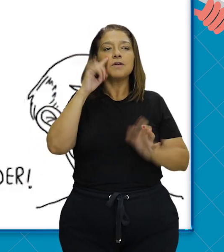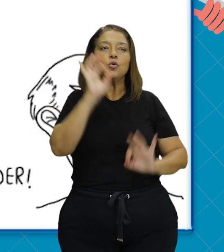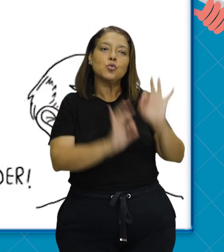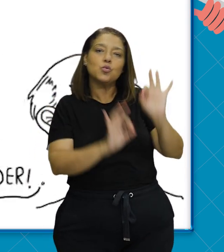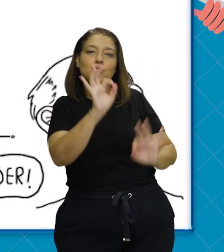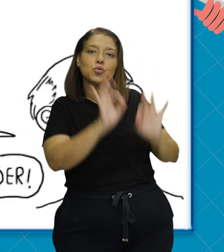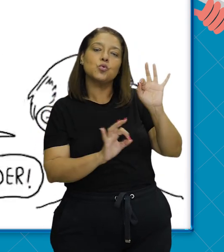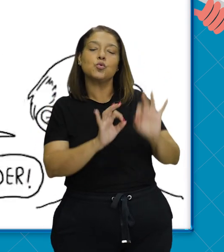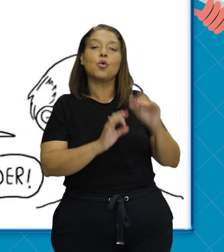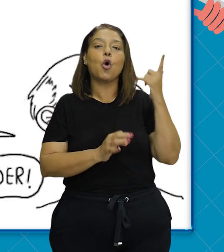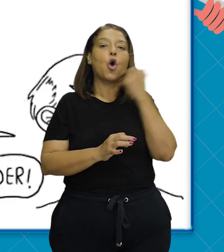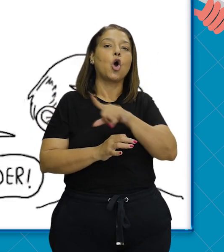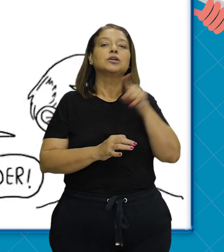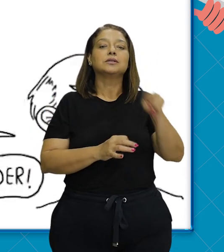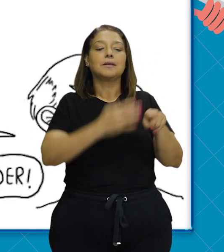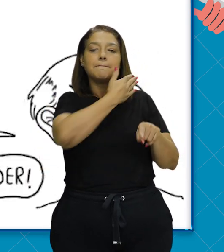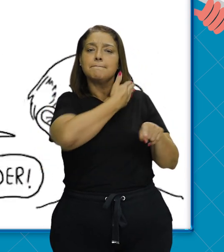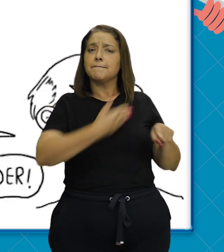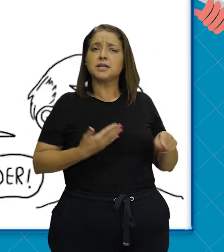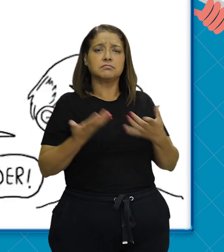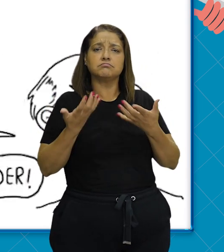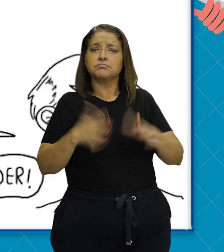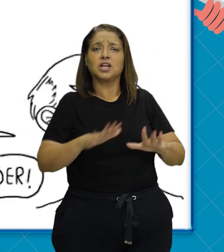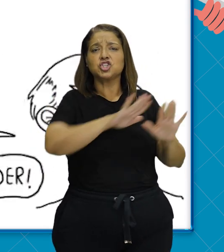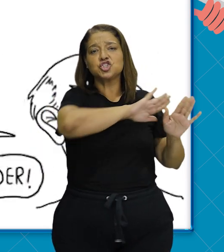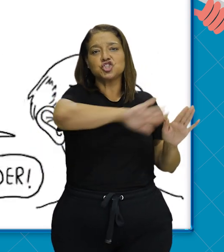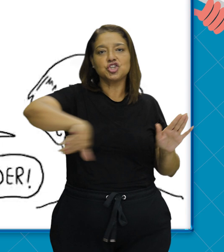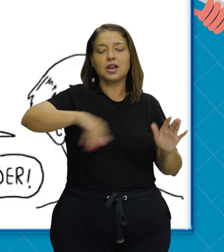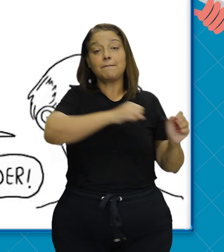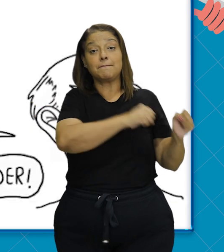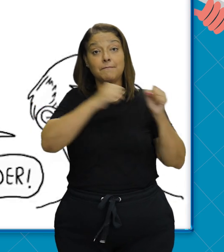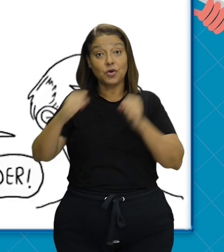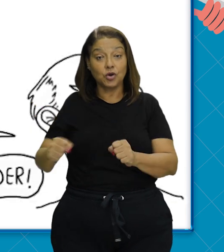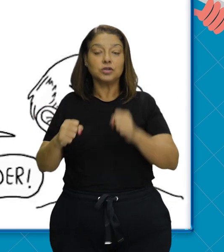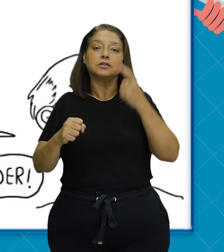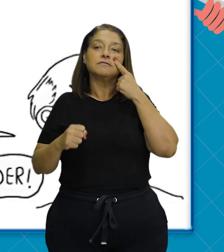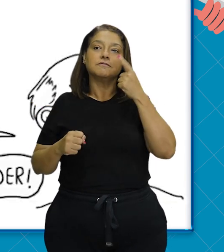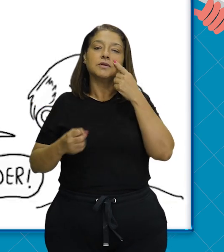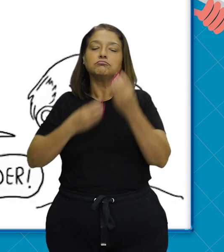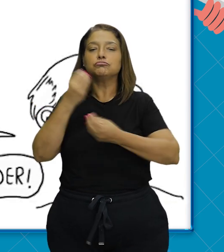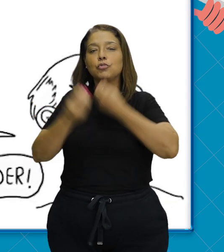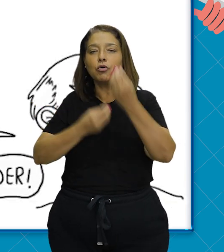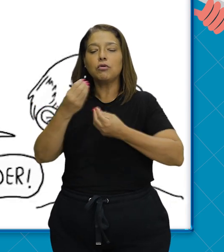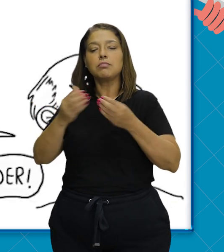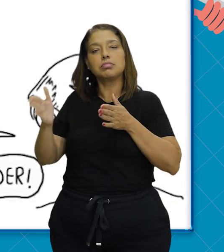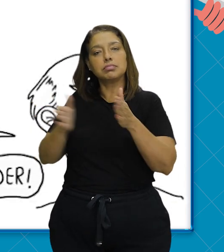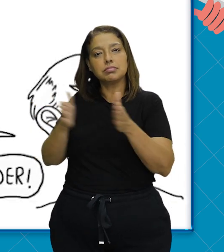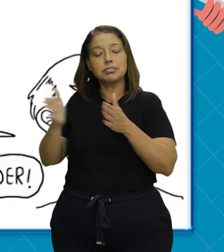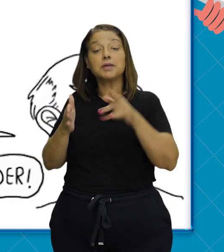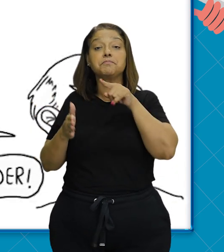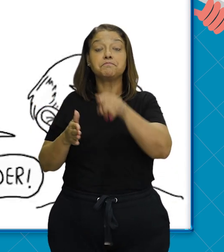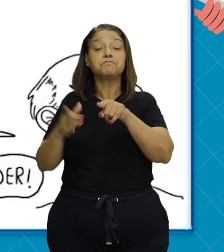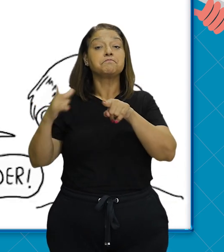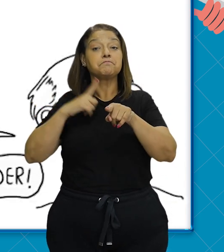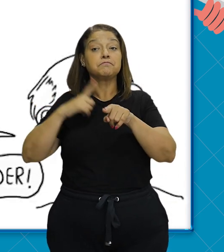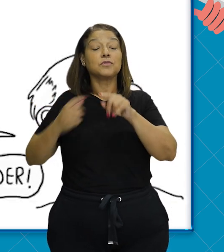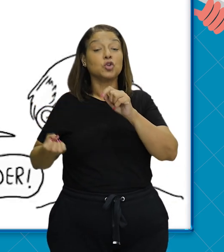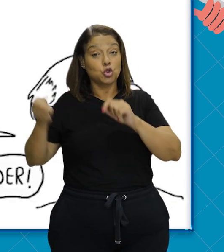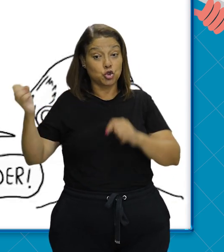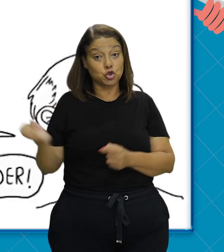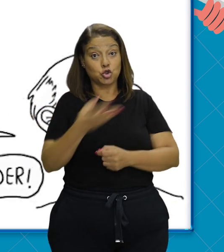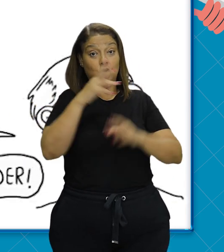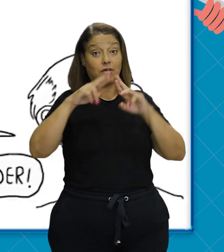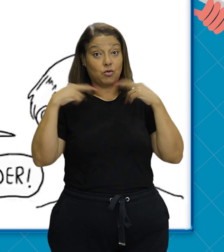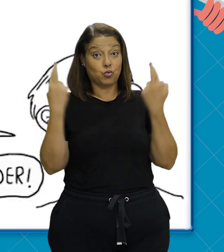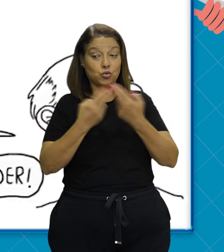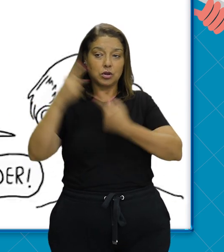pauzinhos para que o presidente tivesse menos poder, estabelecendo o sistema parlamentarista por um tempo, mas com a realização de um plebiscito houve o